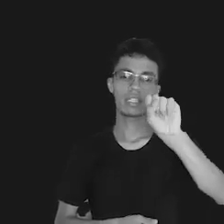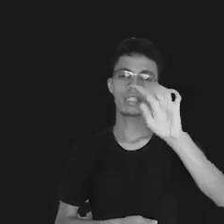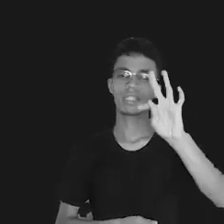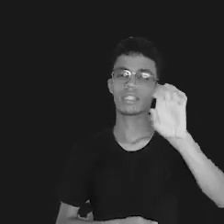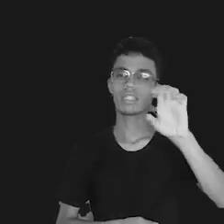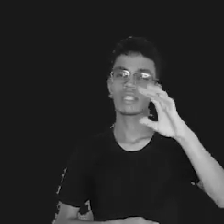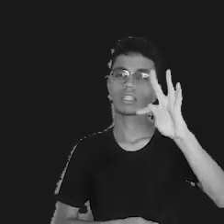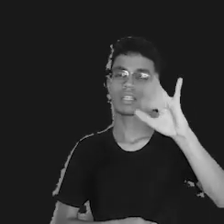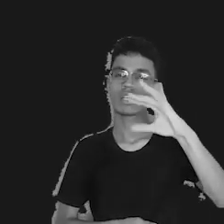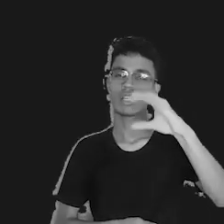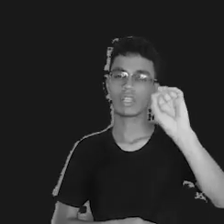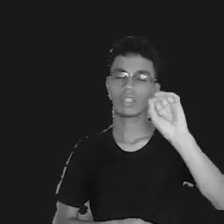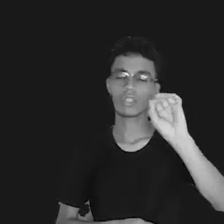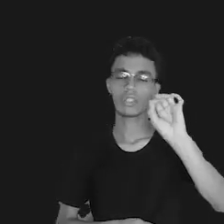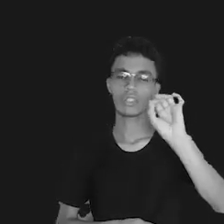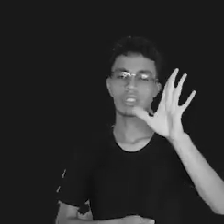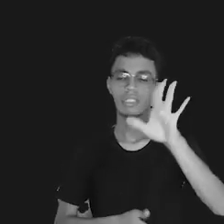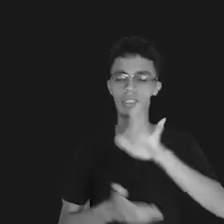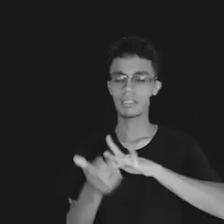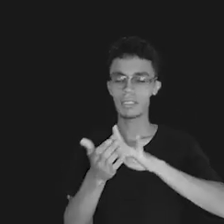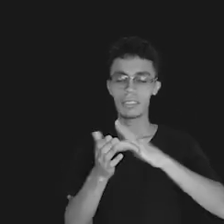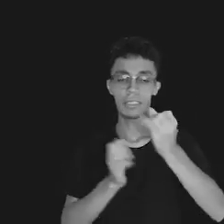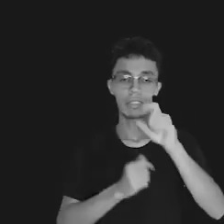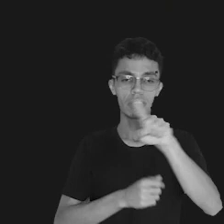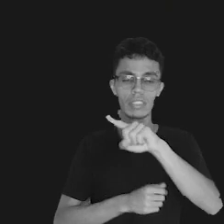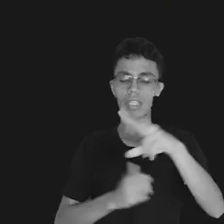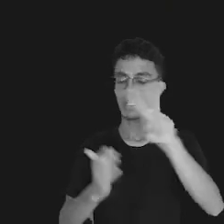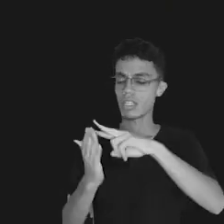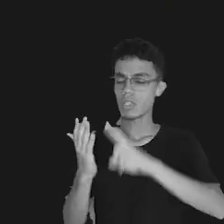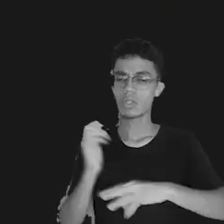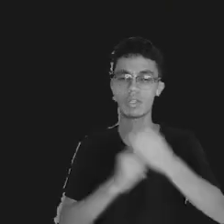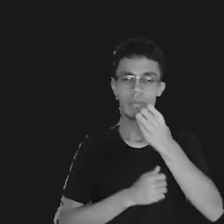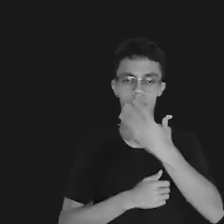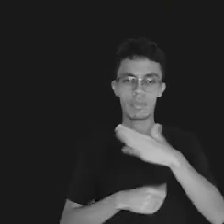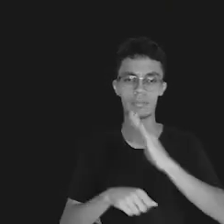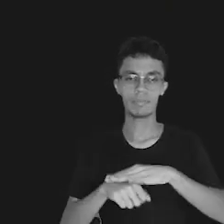eu digo, né? Se você faz uma boa leitura,